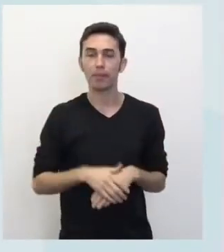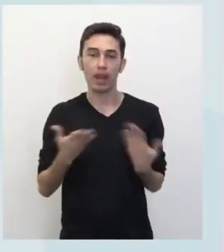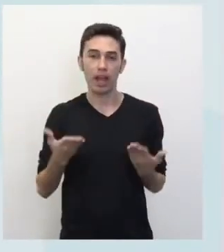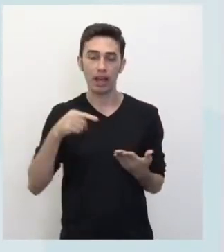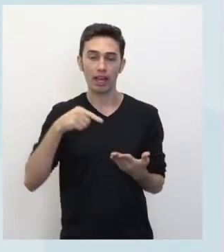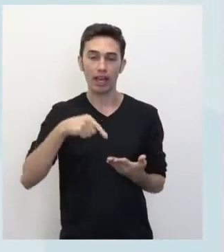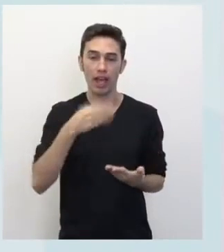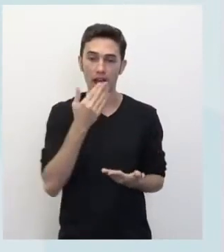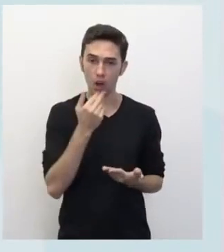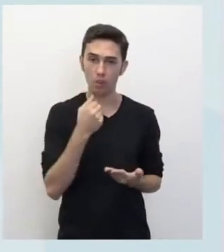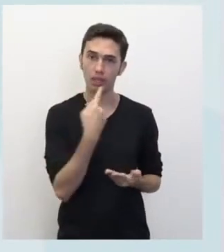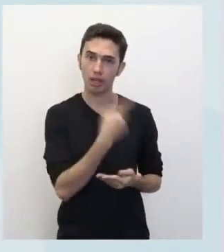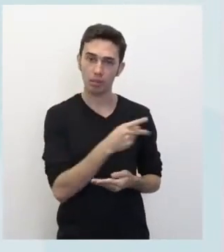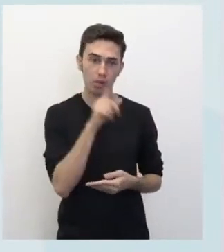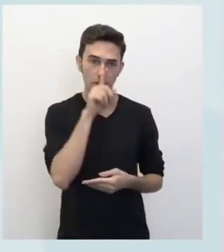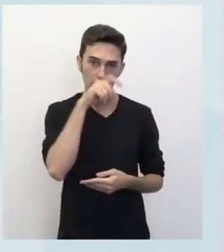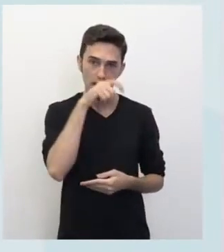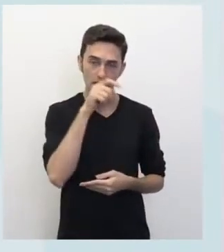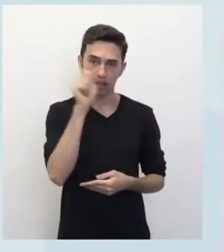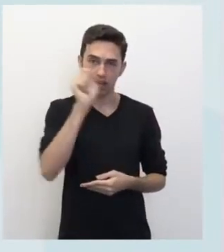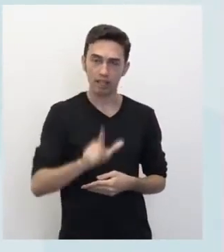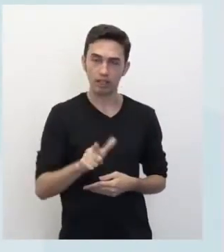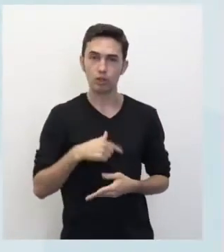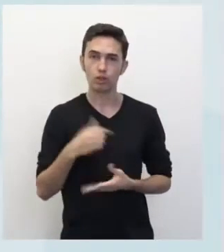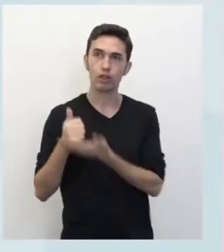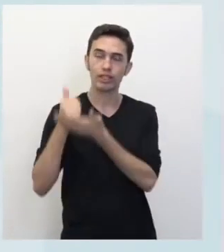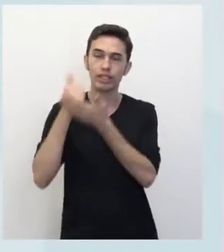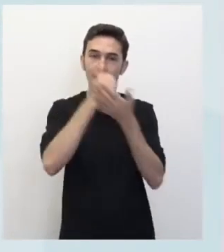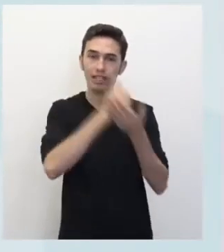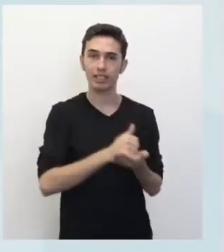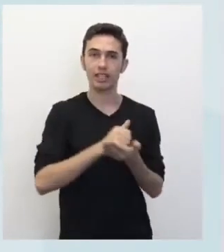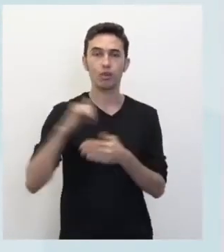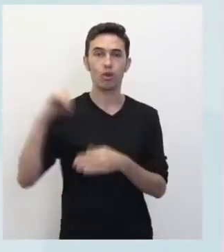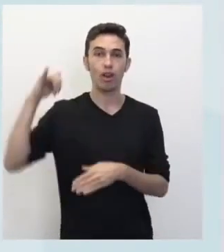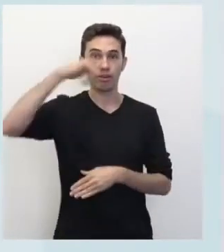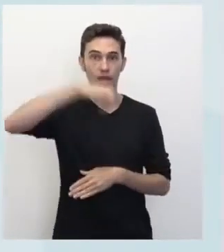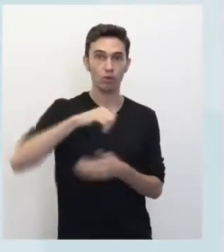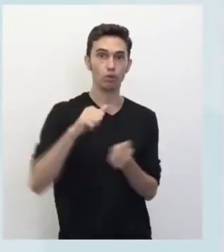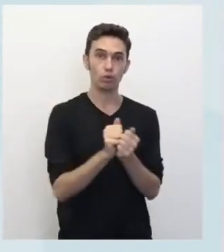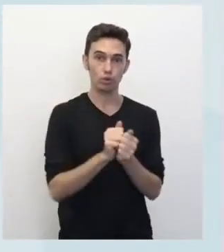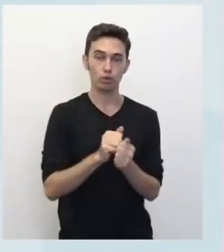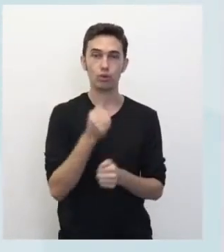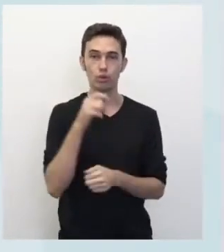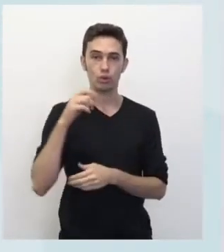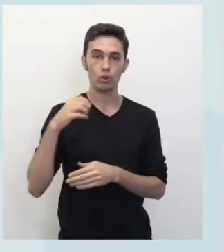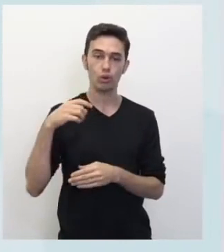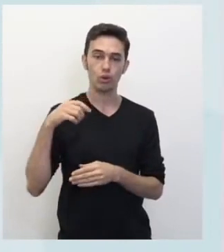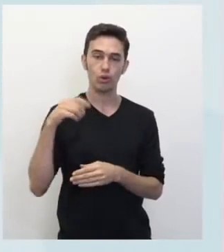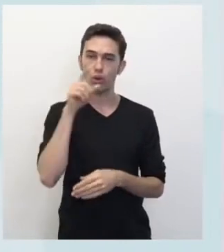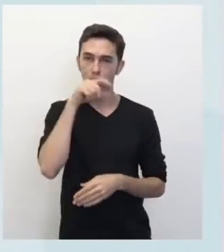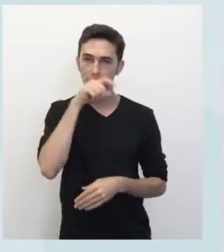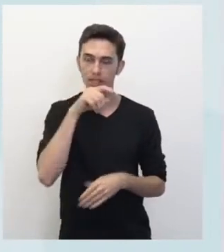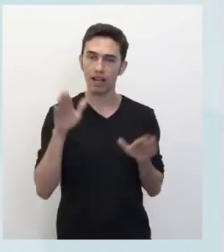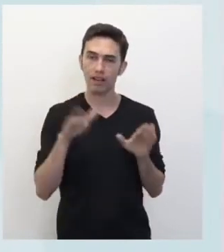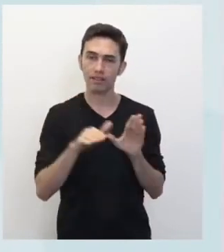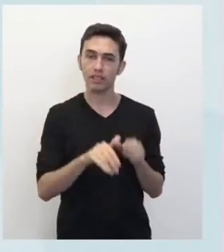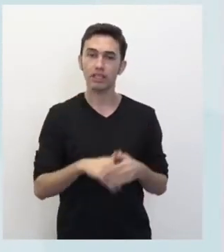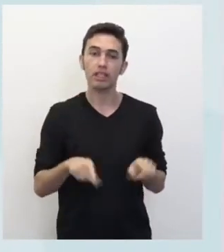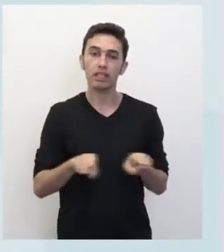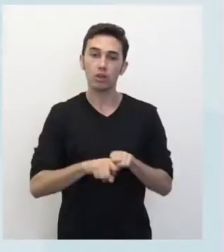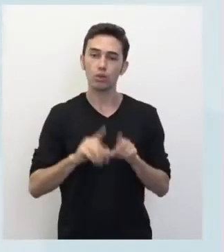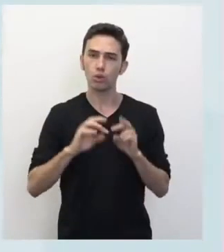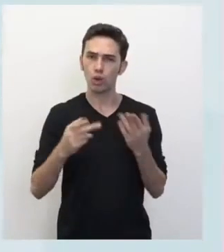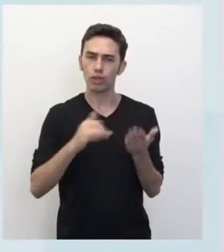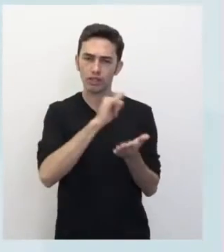comida para as ararinhas azuis foi trazida no avião junto com as aves, com toda a certificação e autorização